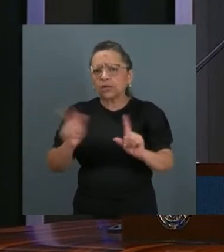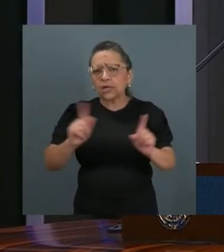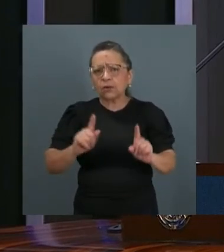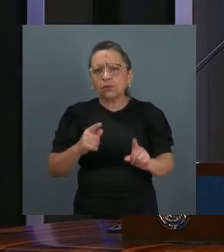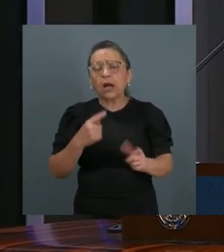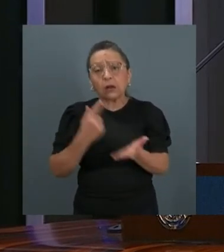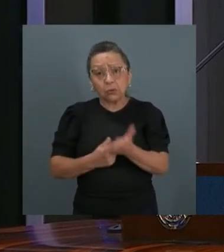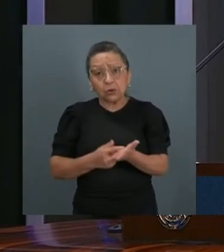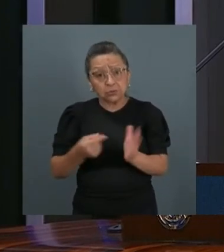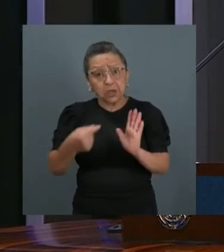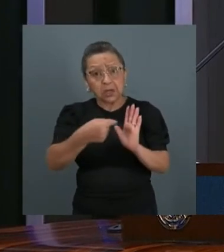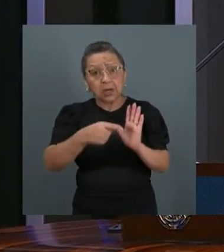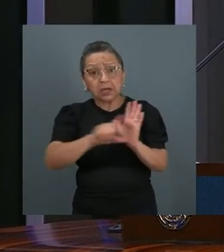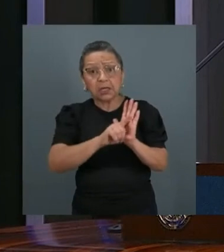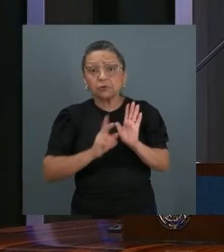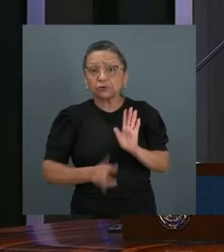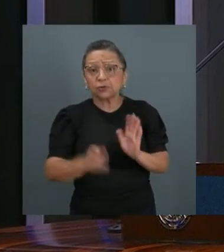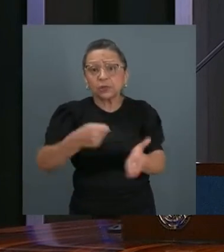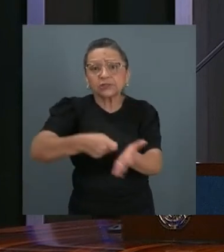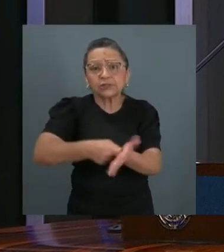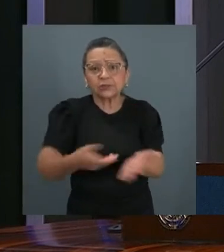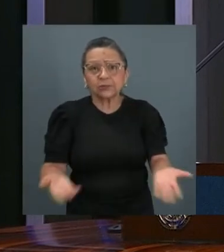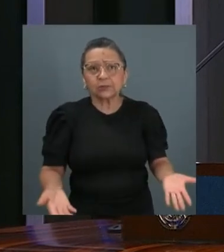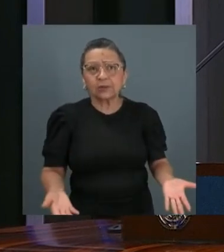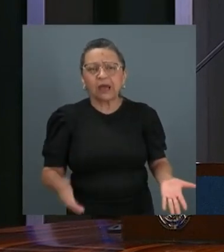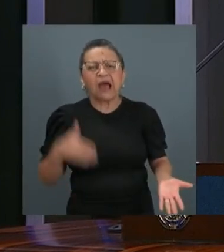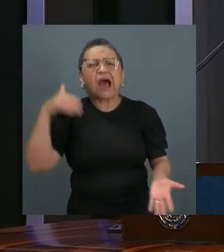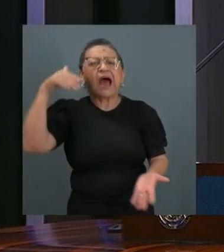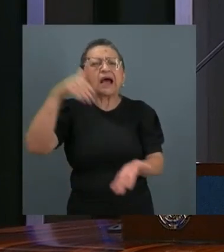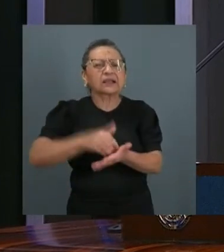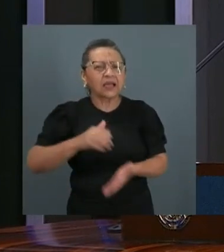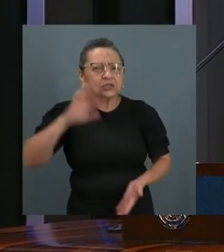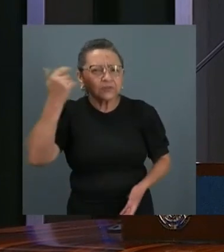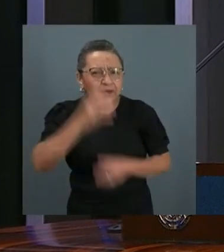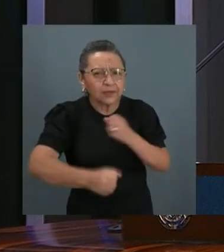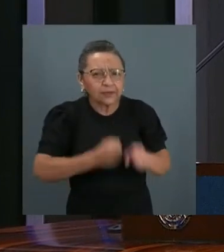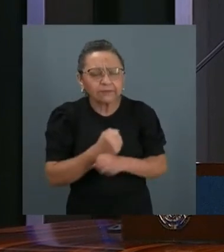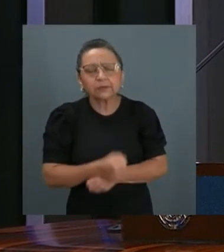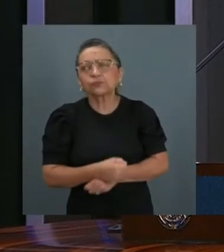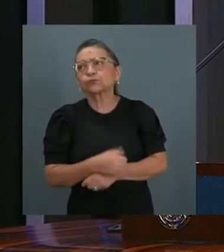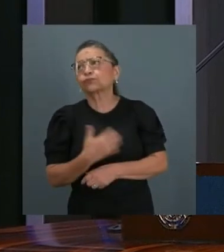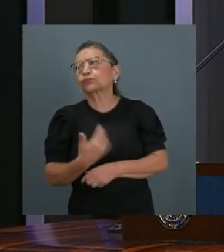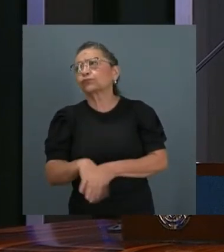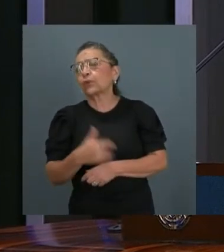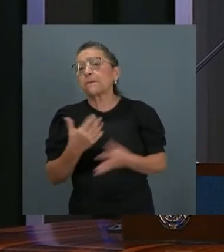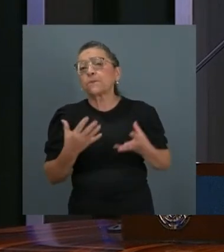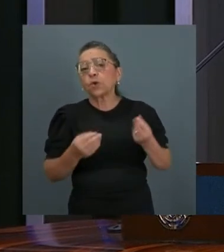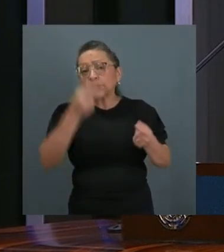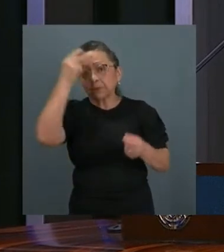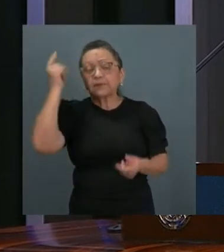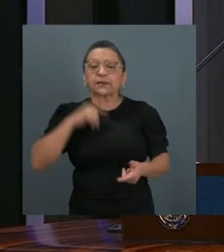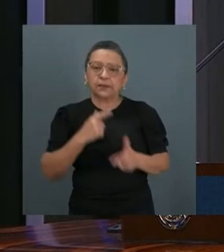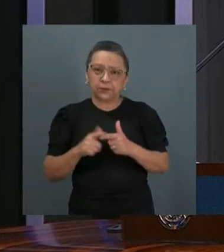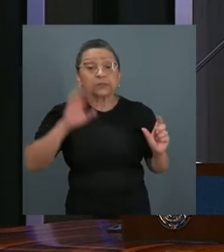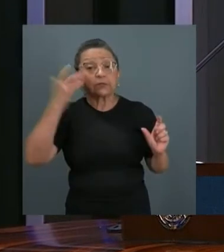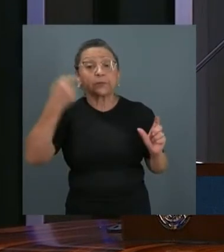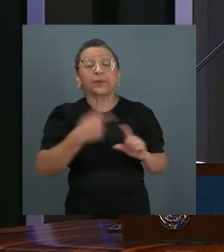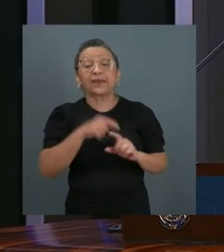vai continuar a lei exigindo isso. Até resolver isso ano que vem, muitas pessoas terão sérios